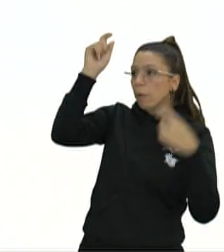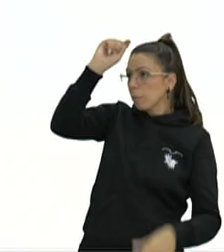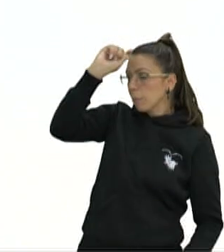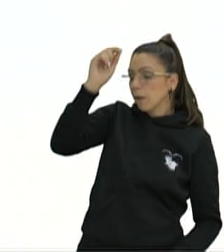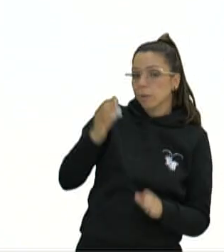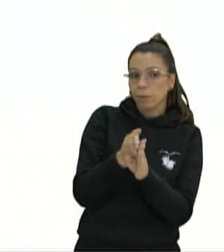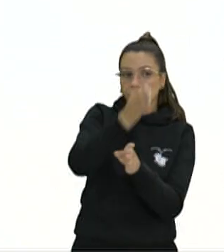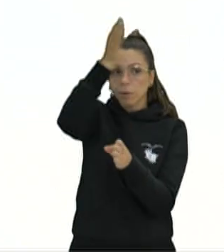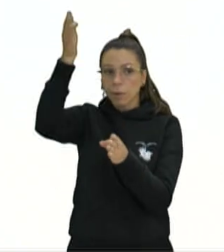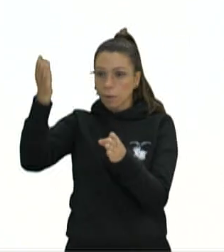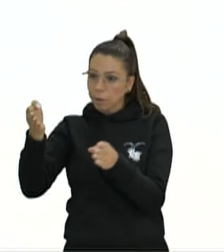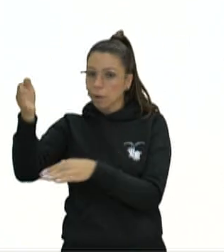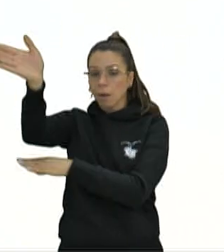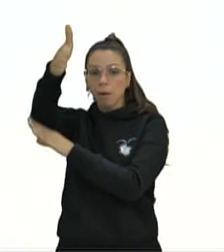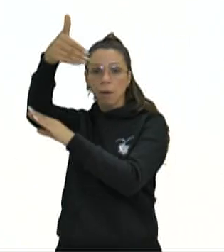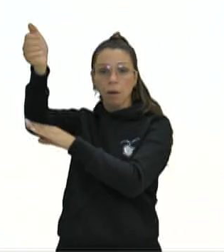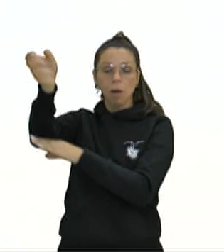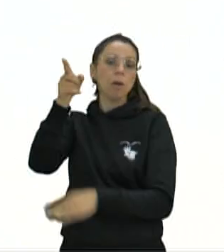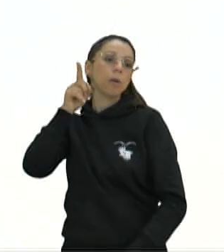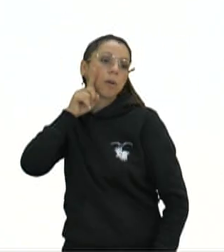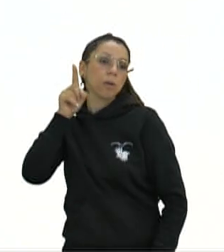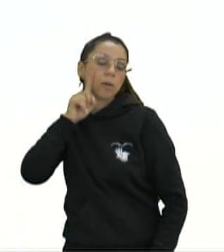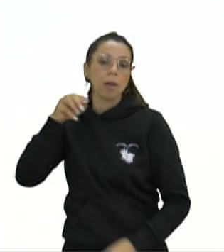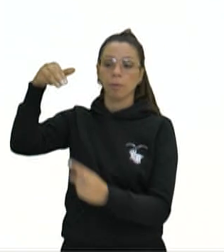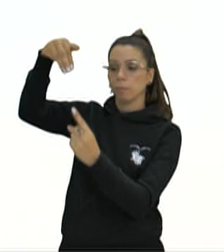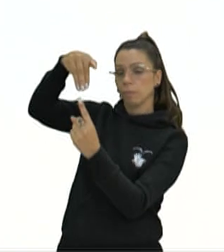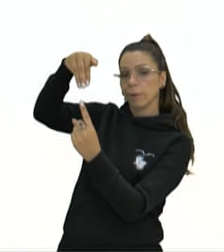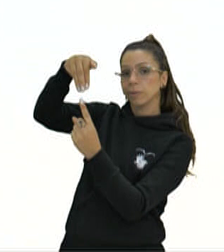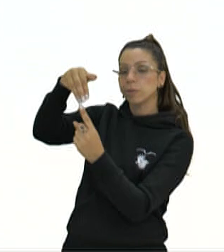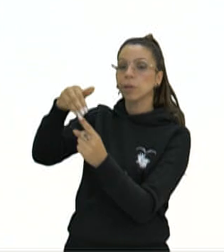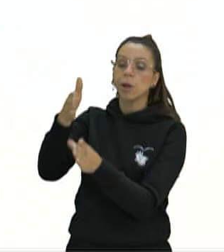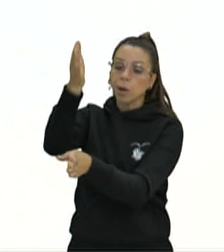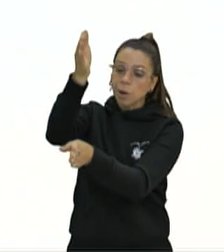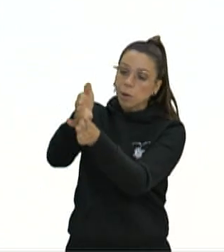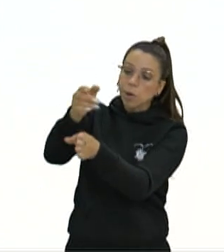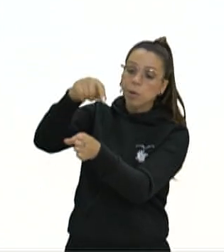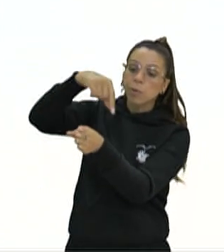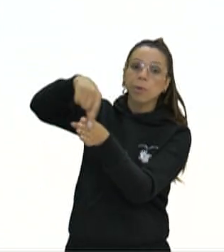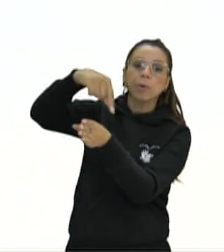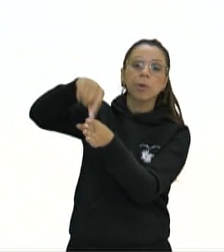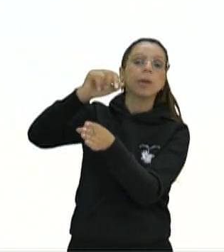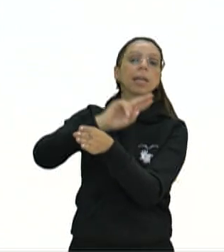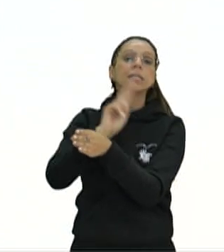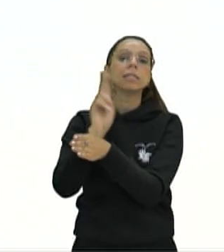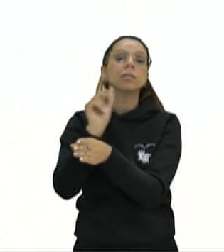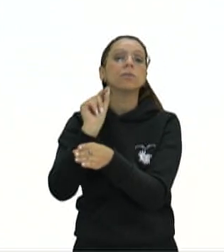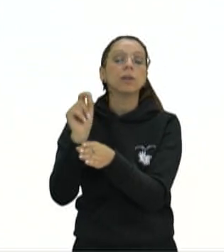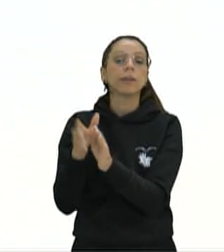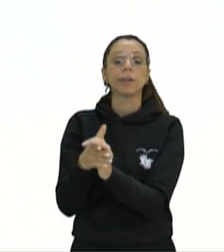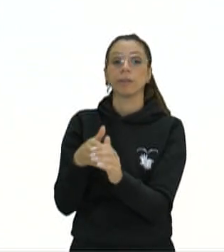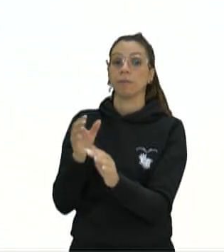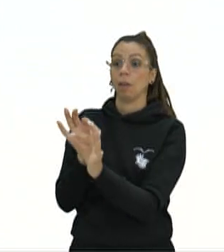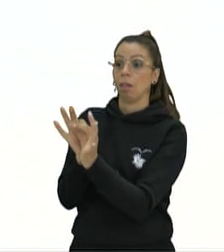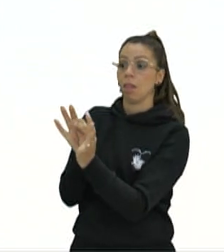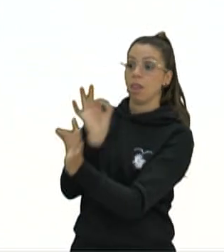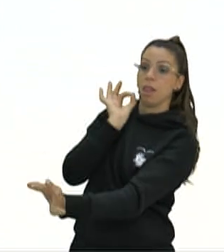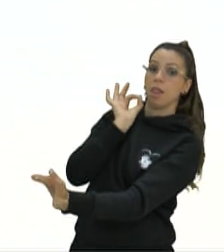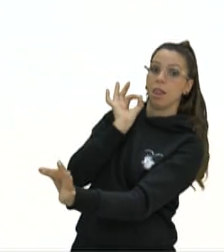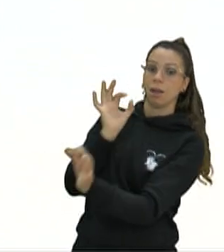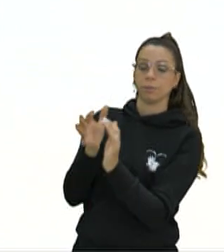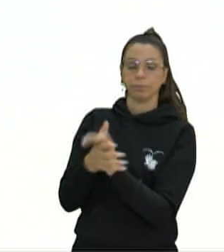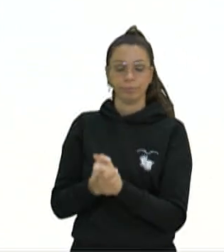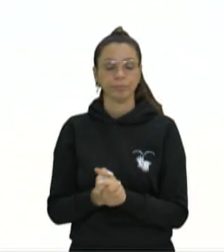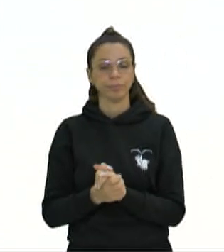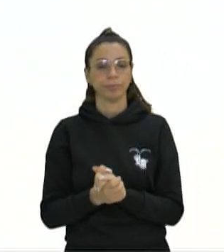McDonald's, e no muro dizendo, mantenha a distância. Com base na afirmação e na imagem, pode-se compreender